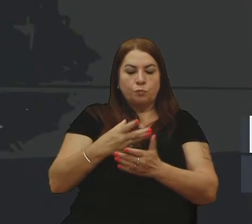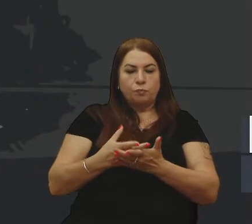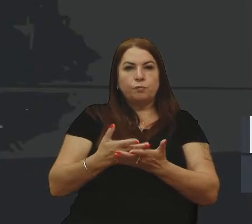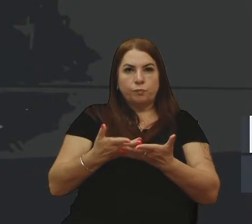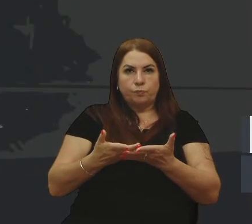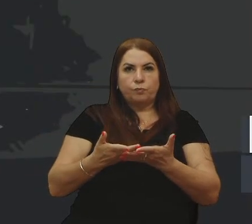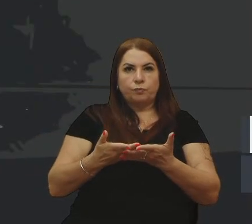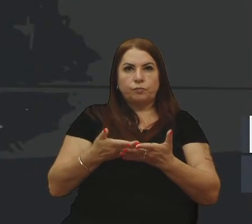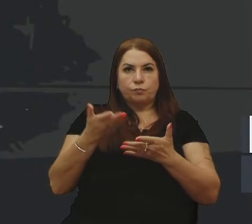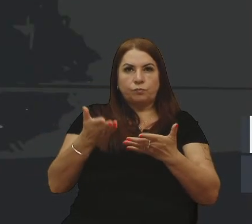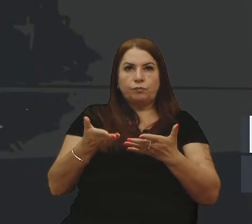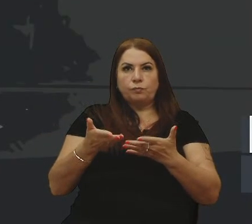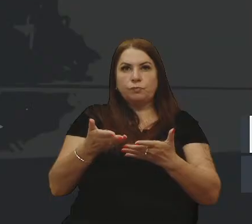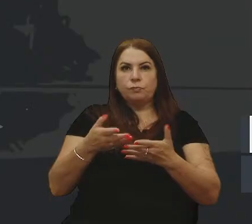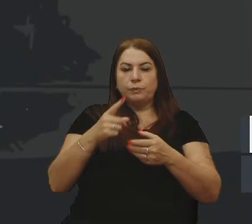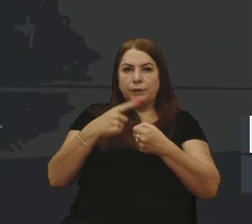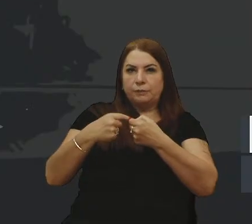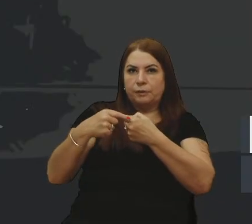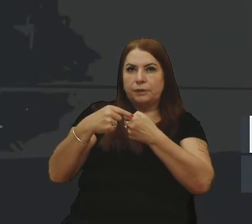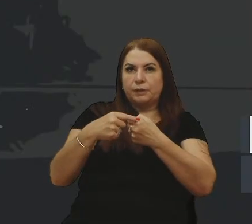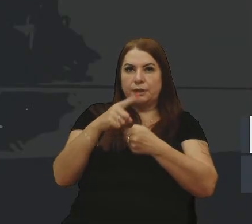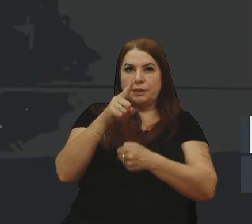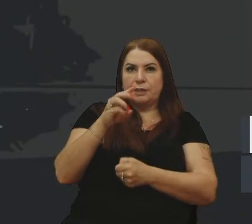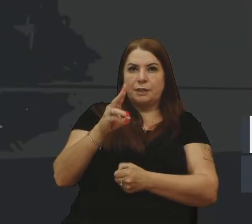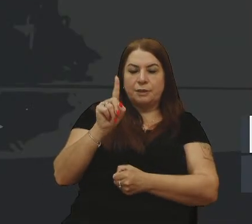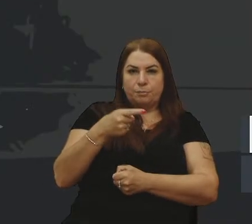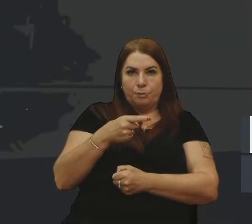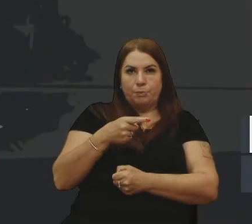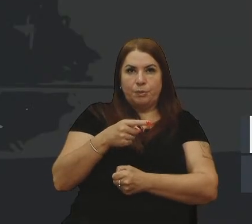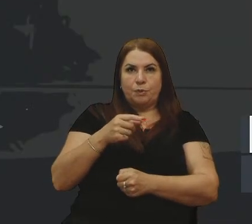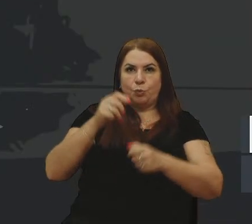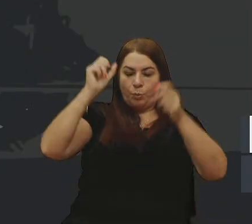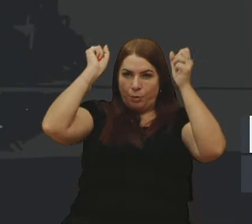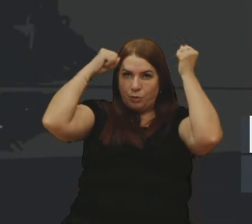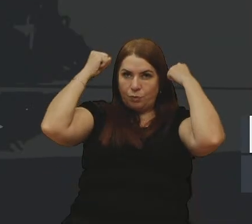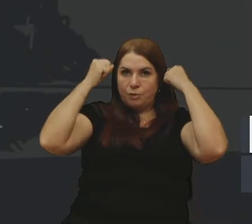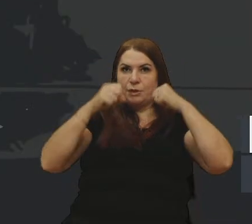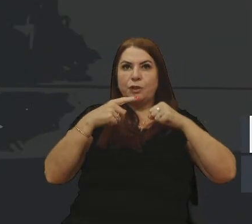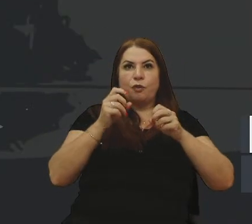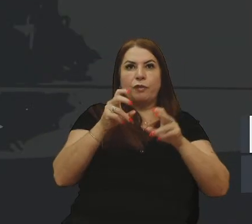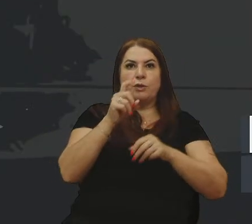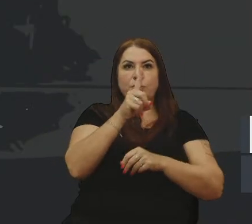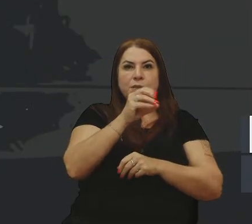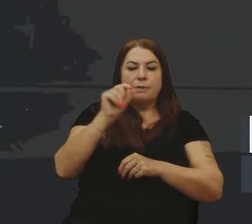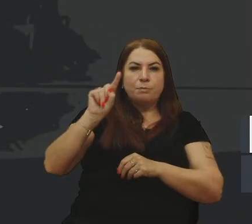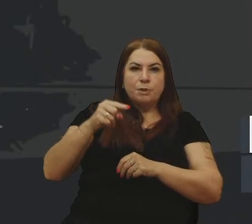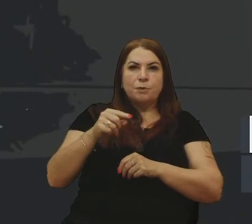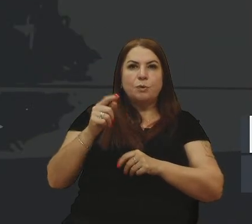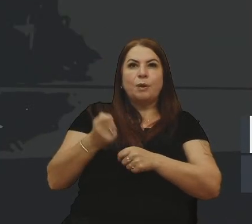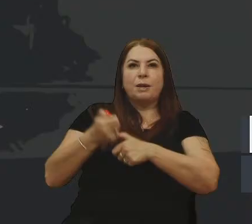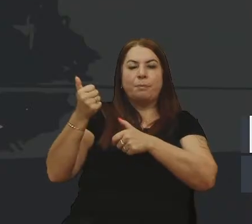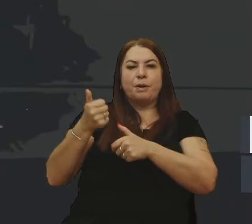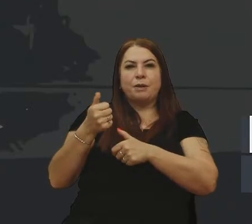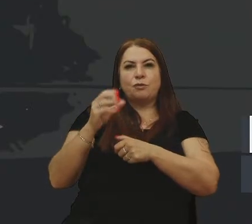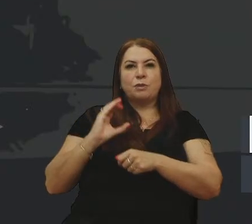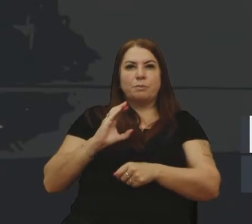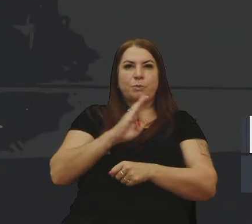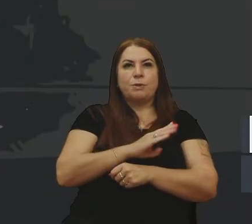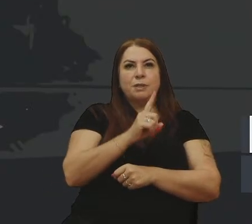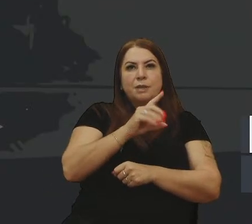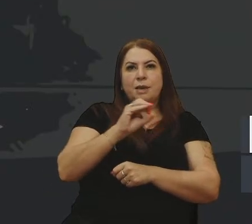Então, hoje eu estou em cidades de 13 mil habitantes, como Antônio Prado, e lá eu vendo 100 mil por mês. Garibaldi, Barbosa, 100 mil por mês cada